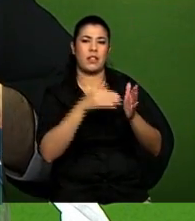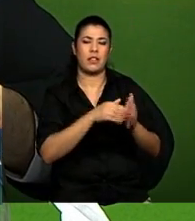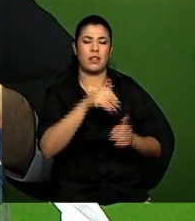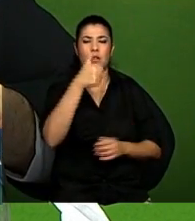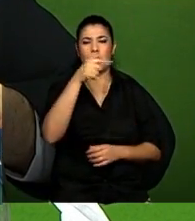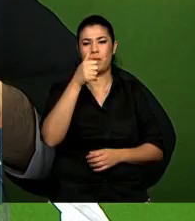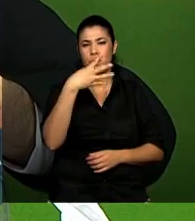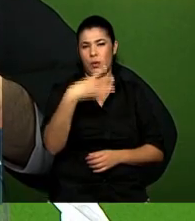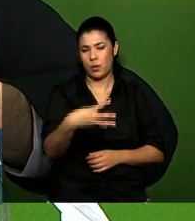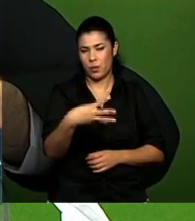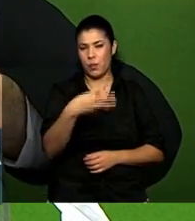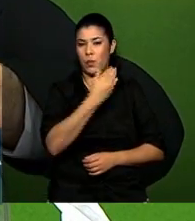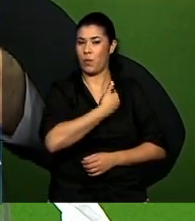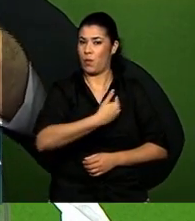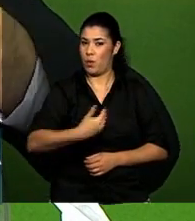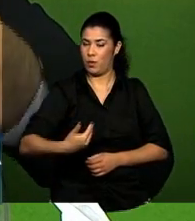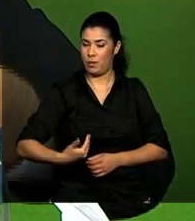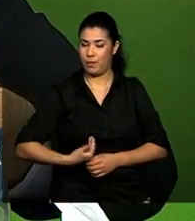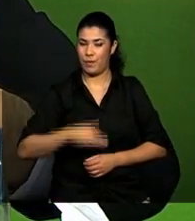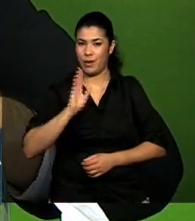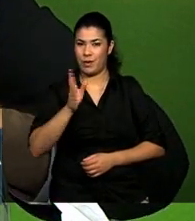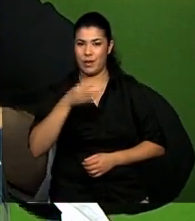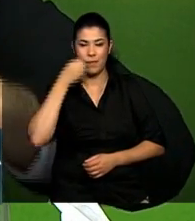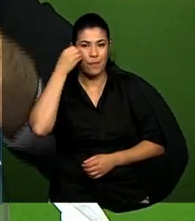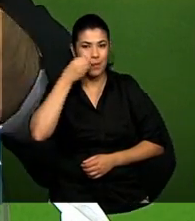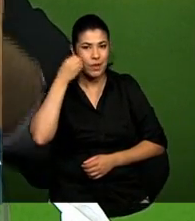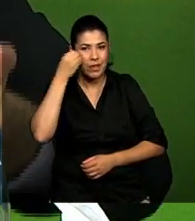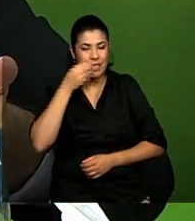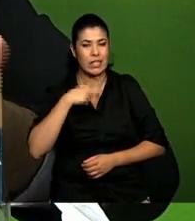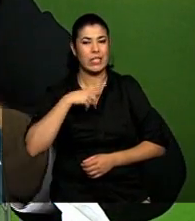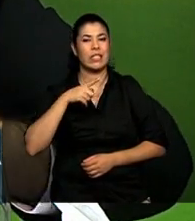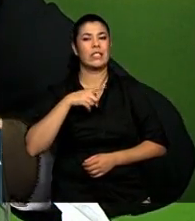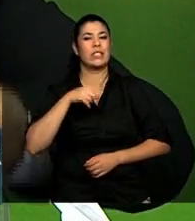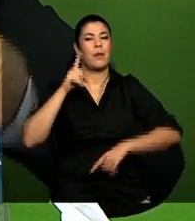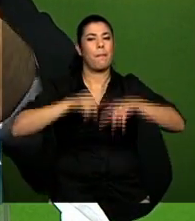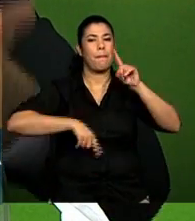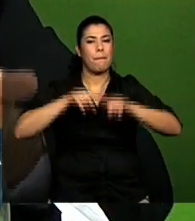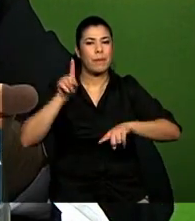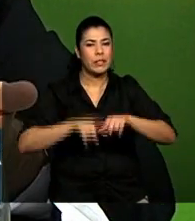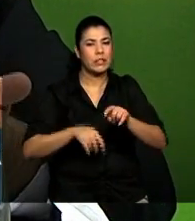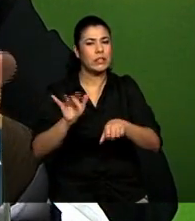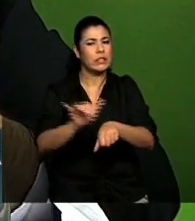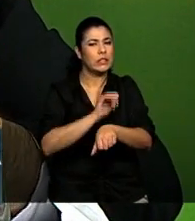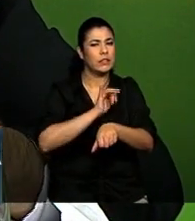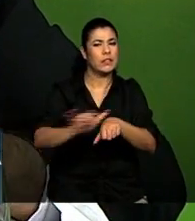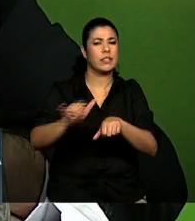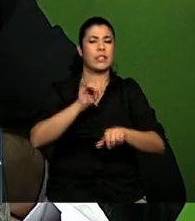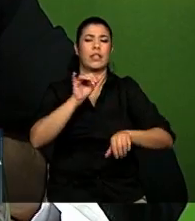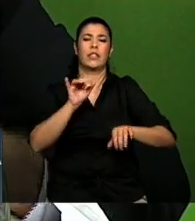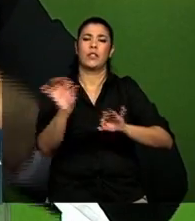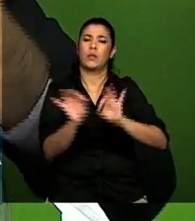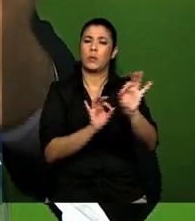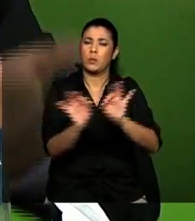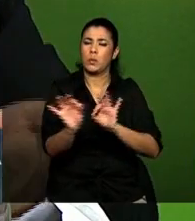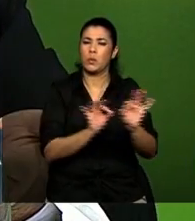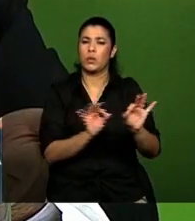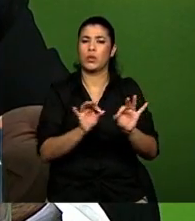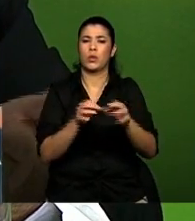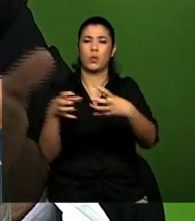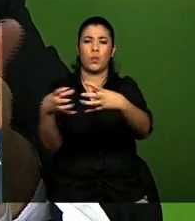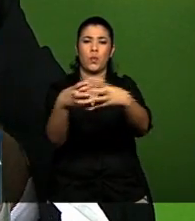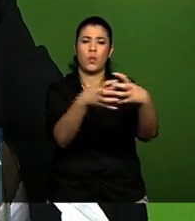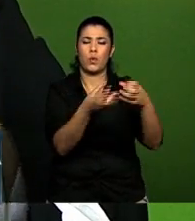capaz de através de políticas econômicas de medidas tópicas medidas estratégicas medidas